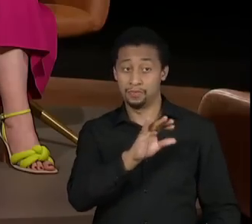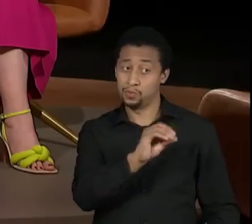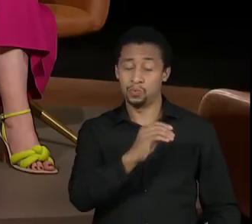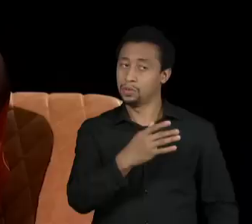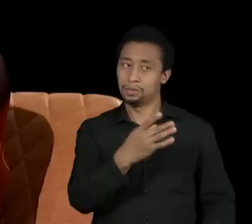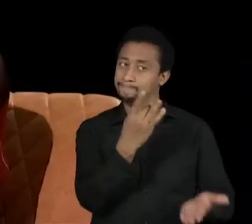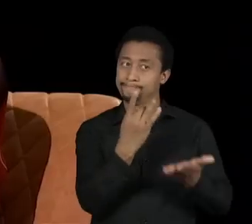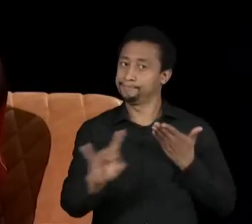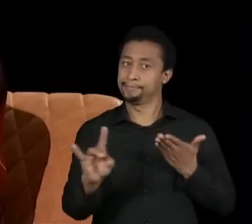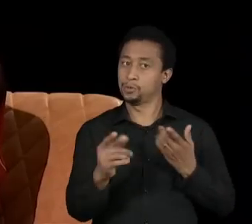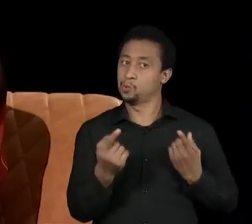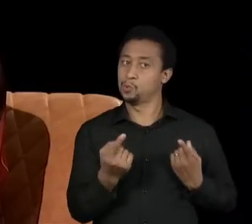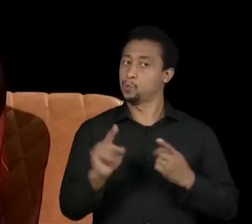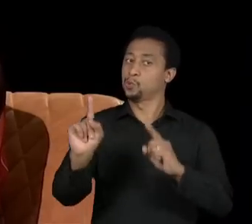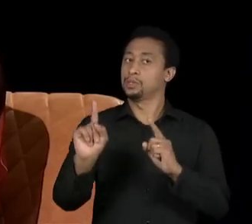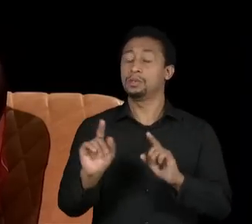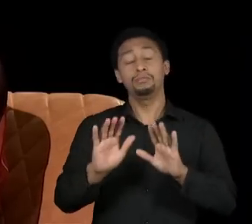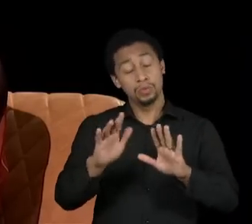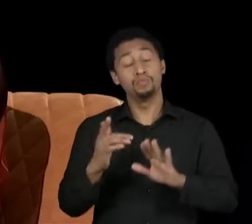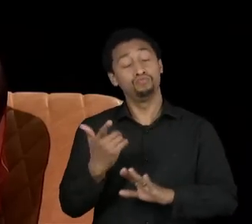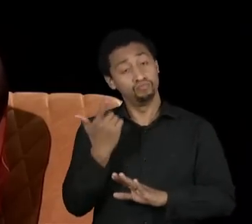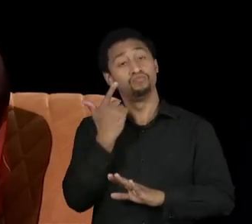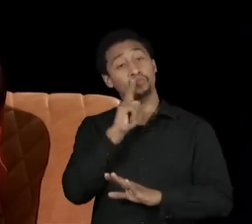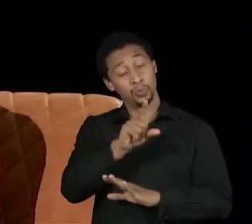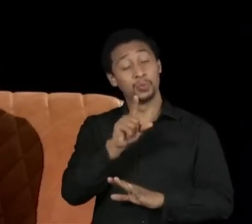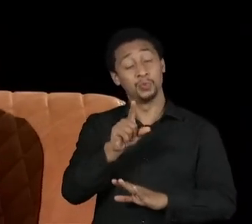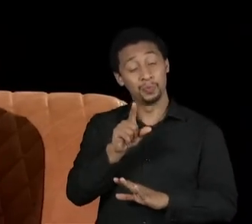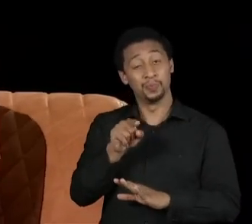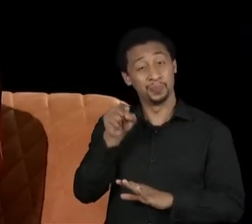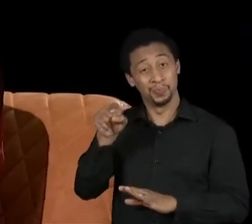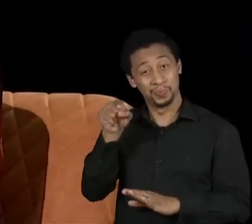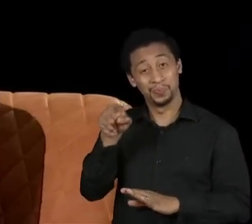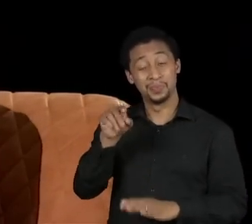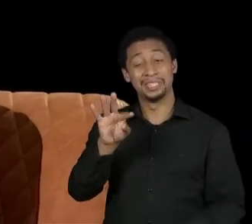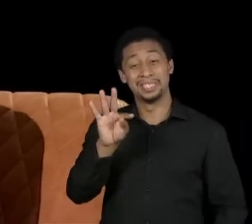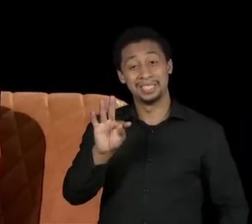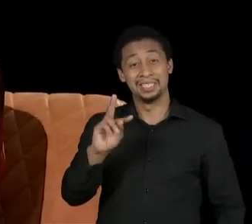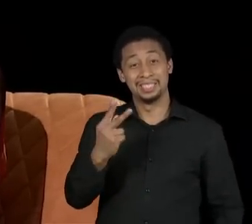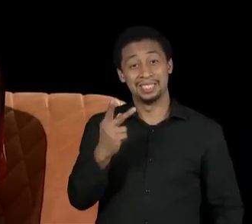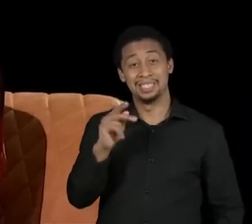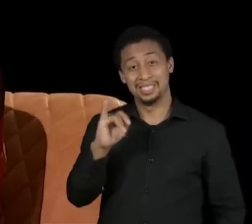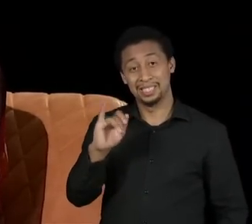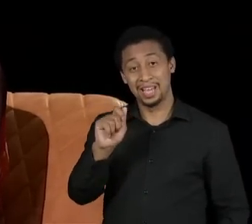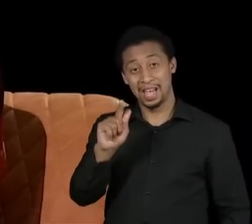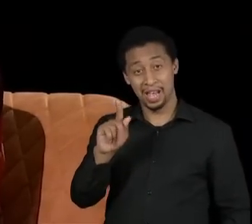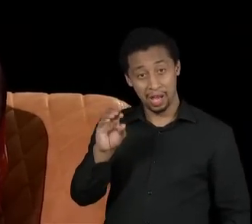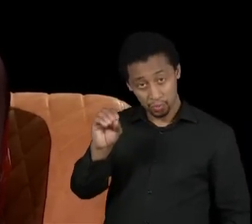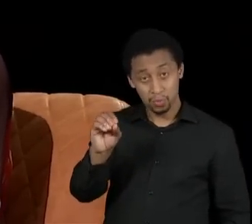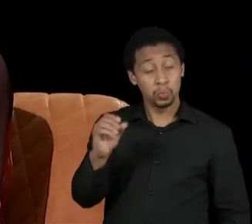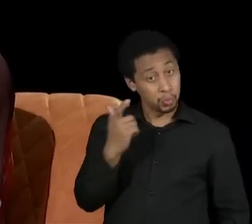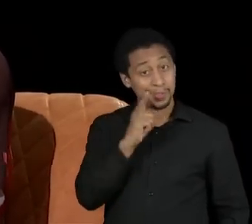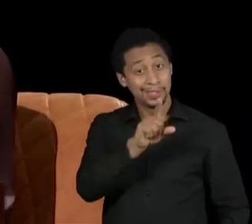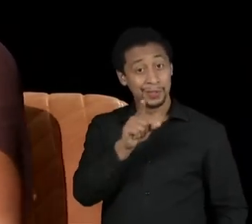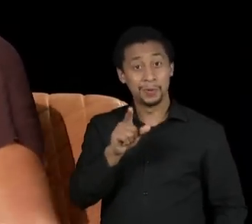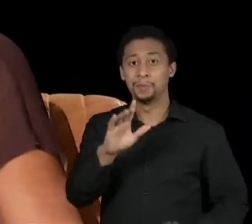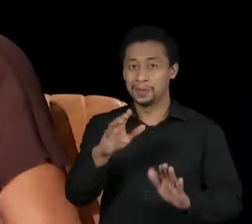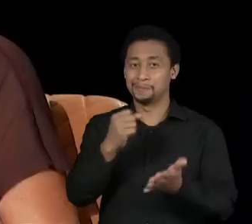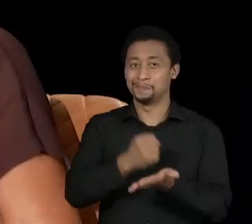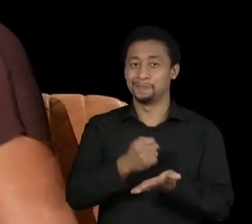afinal, o Tiago conseguiu. Aí, meu